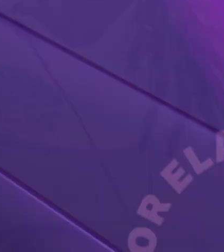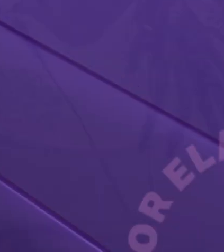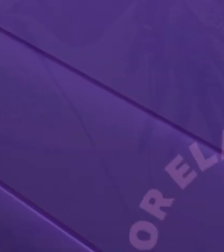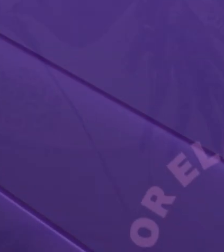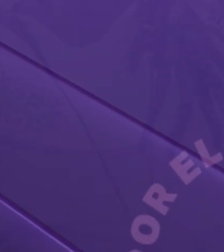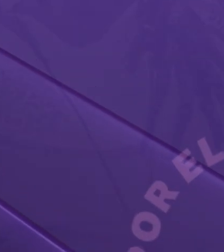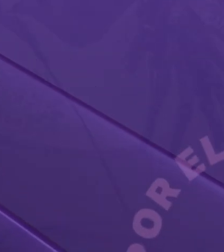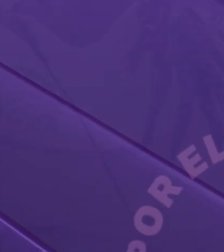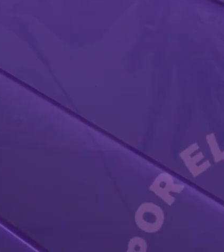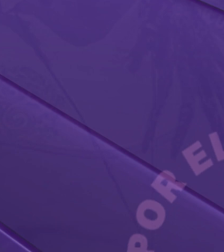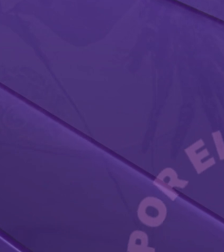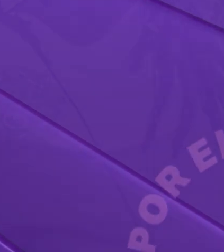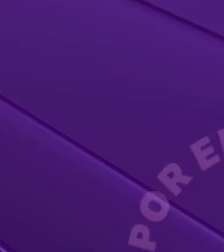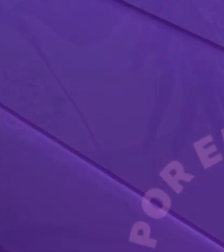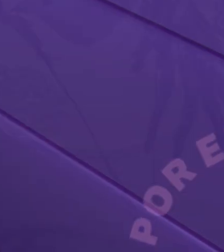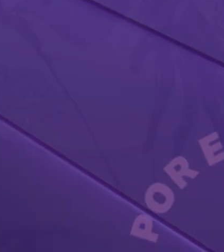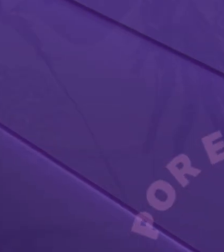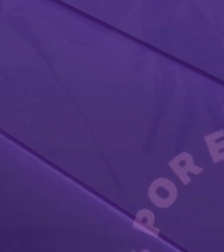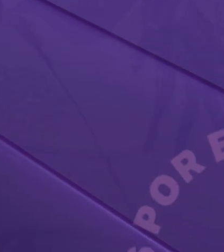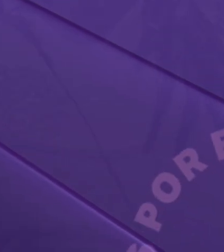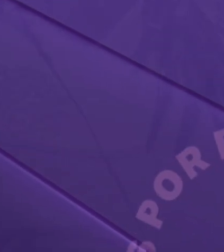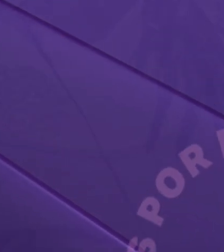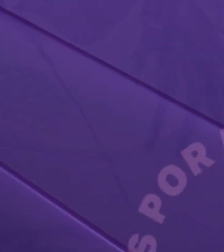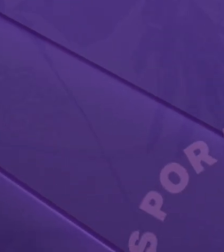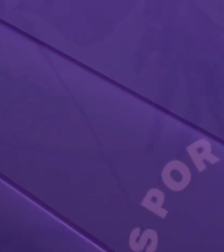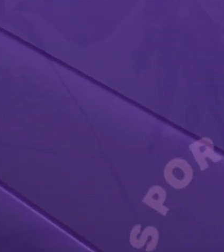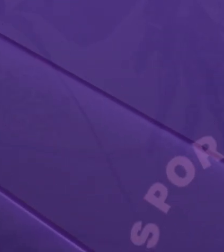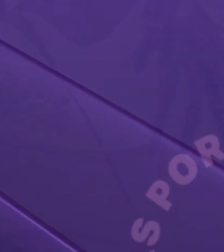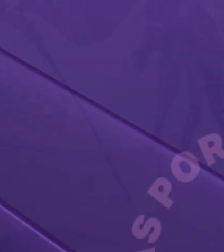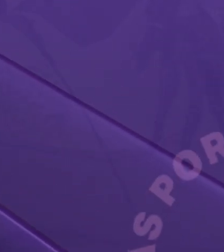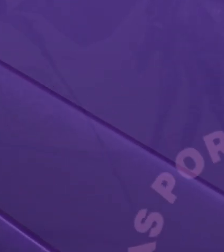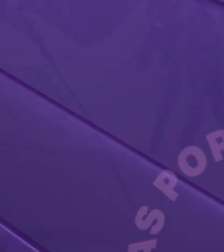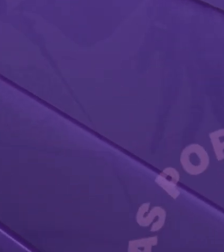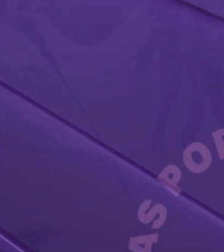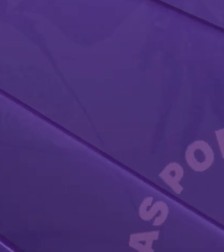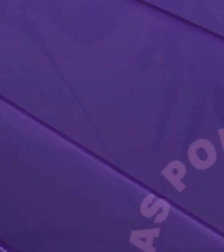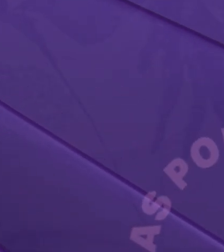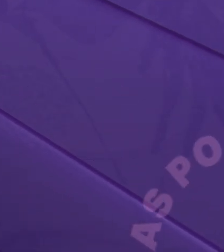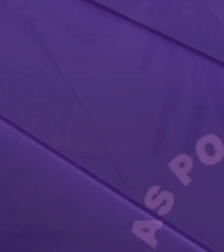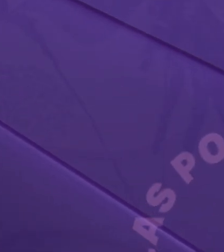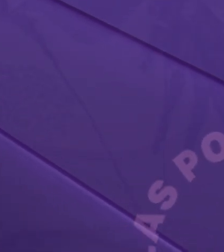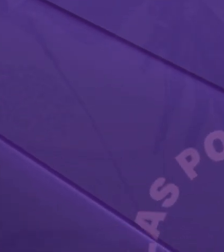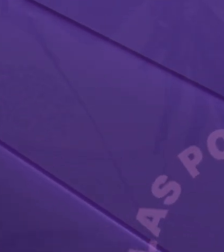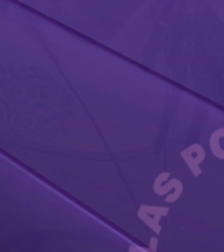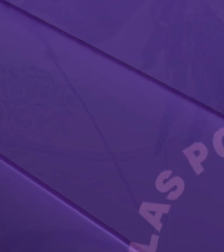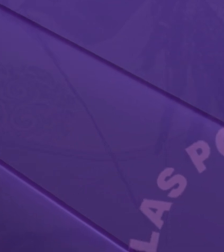Fique com o TV Elas por Elas Formação, que semana que vem tem mais. Te espero na segunda-feira.